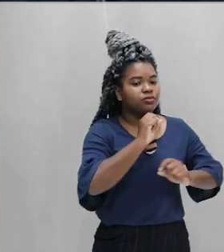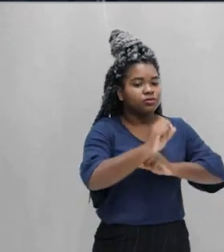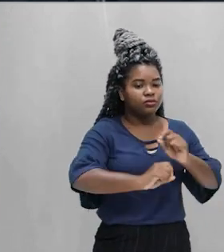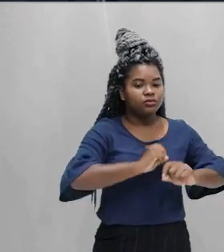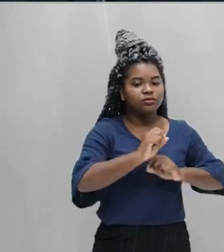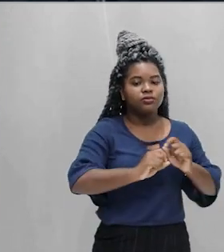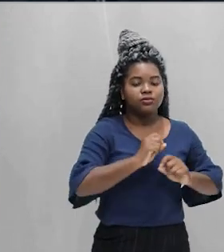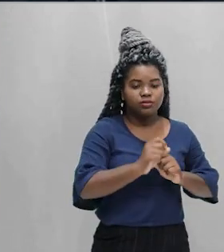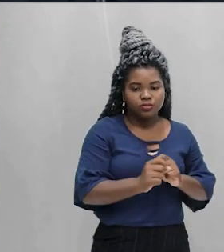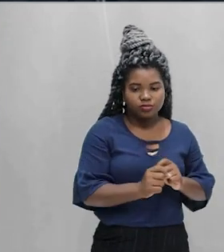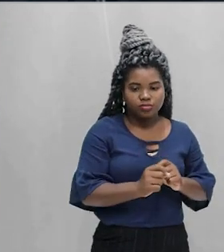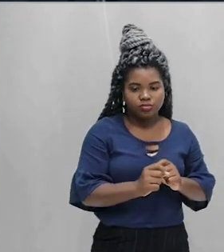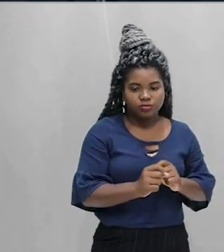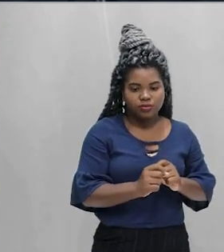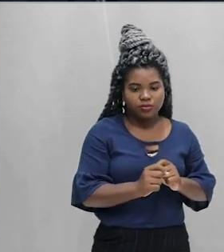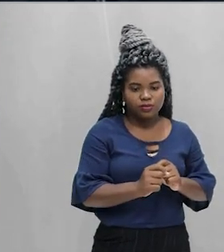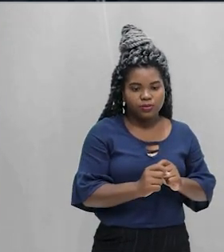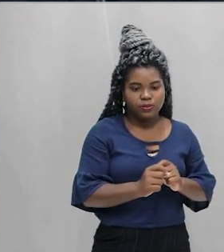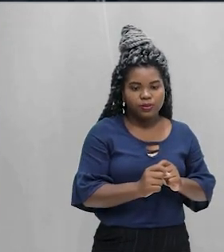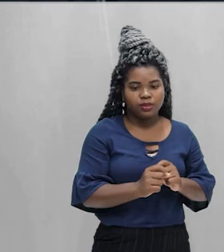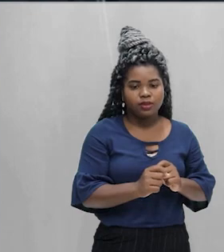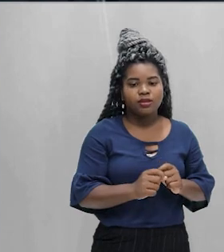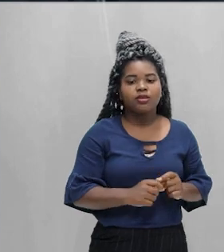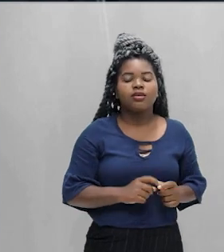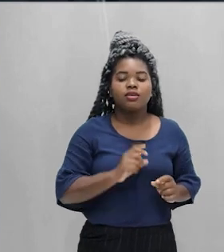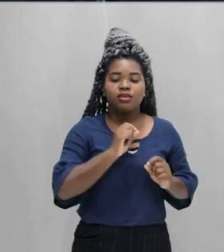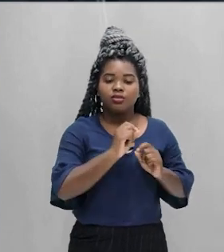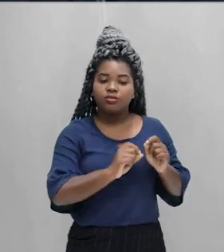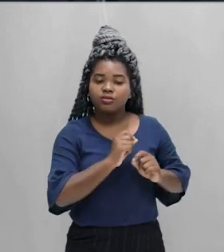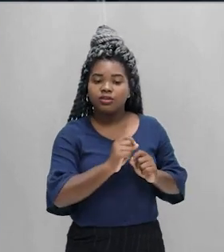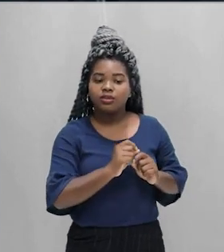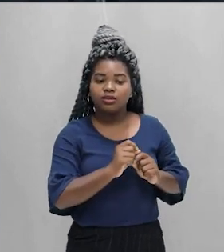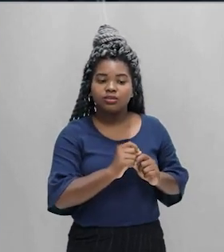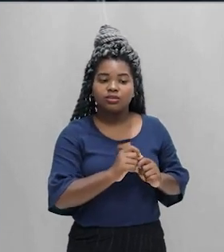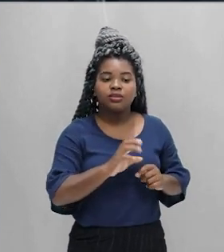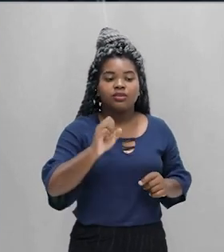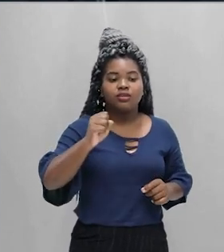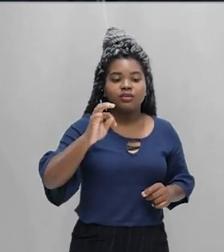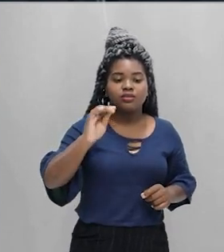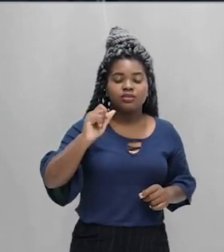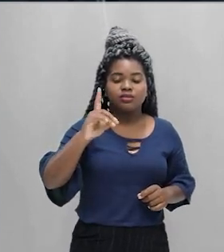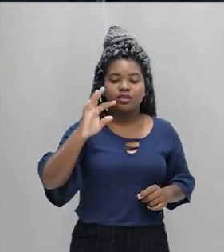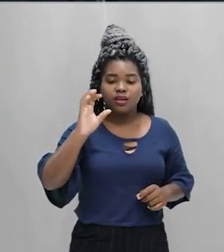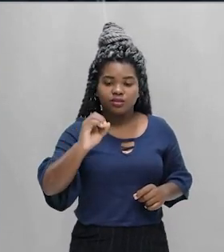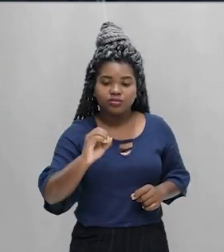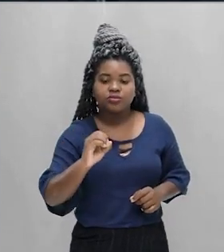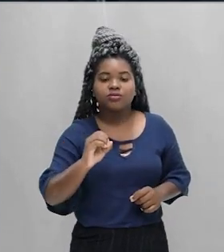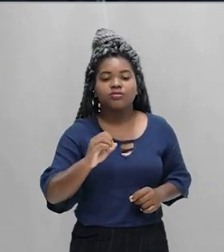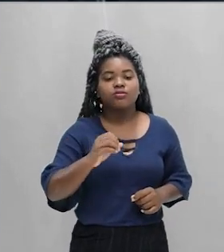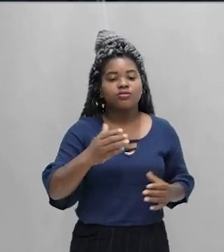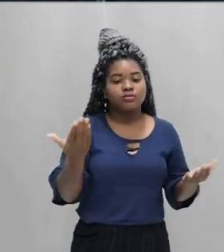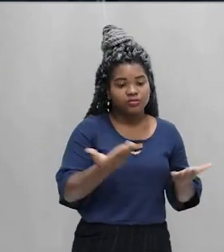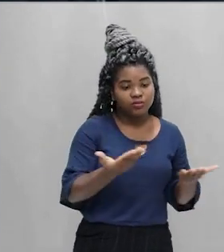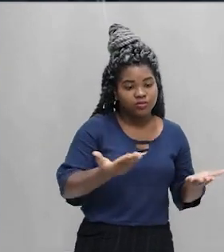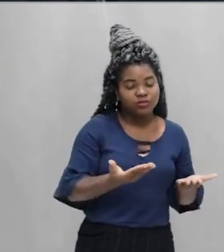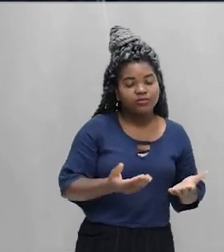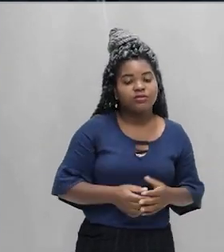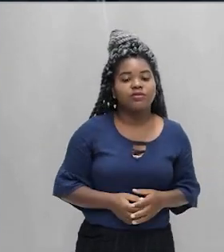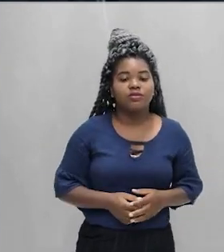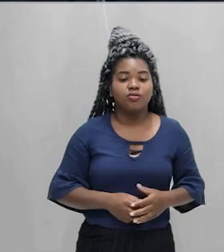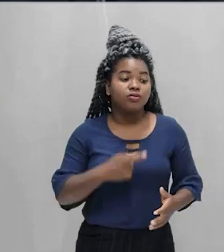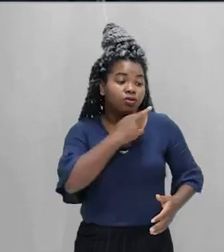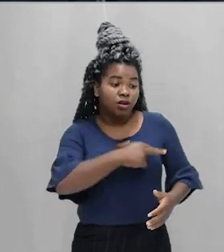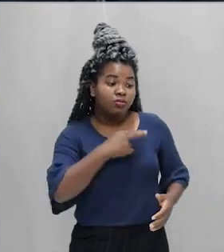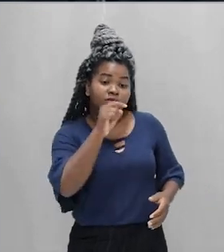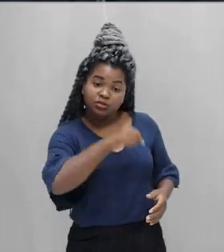isso? É uma expressão do latim que significa estado atual. Ou seja, o romantismo é